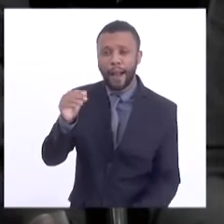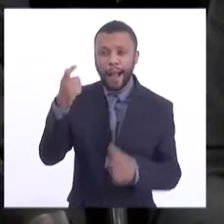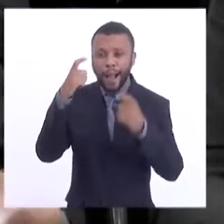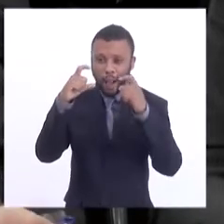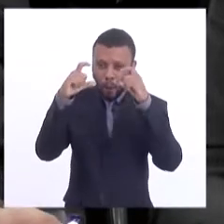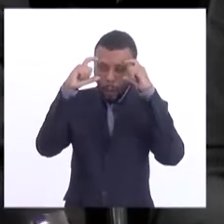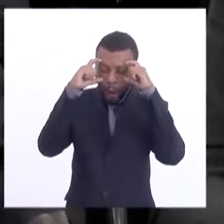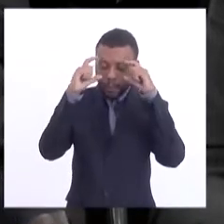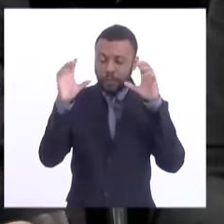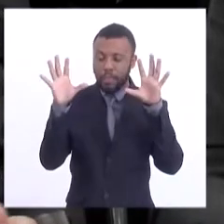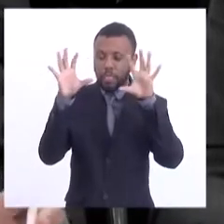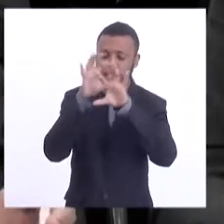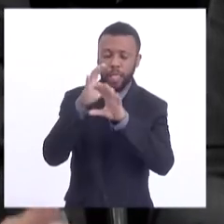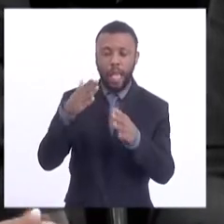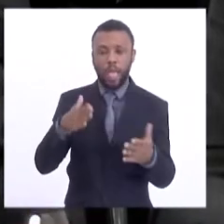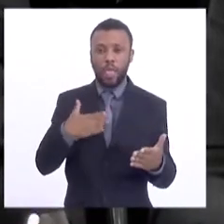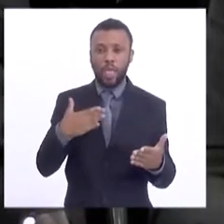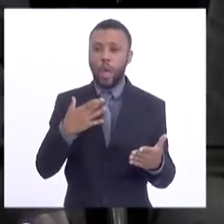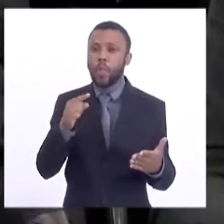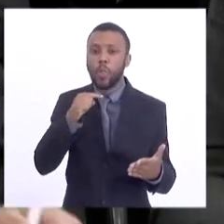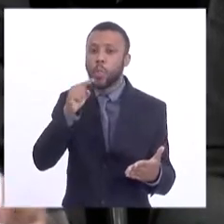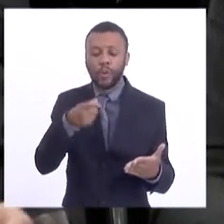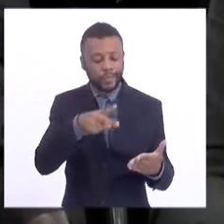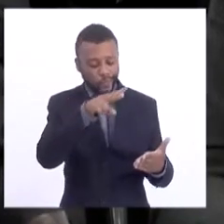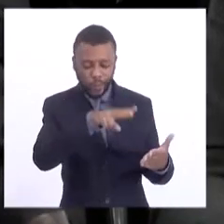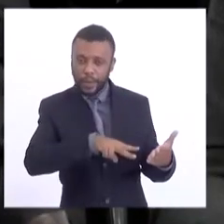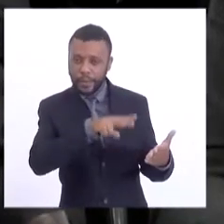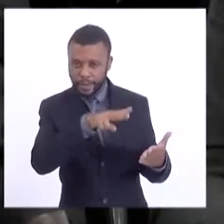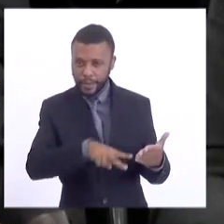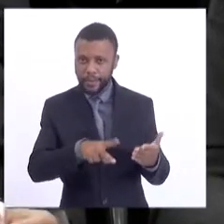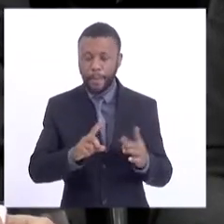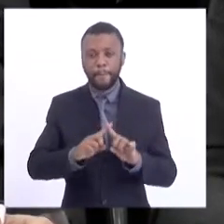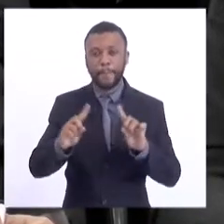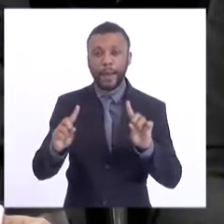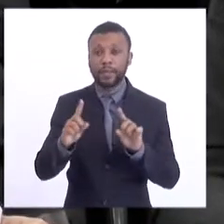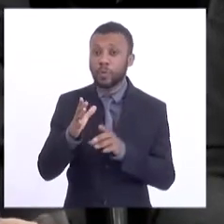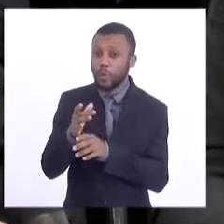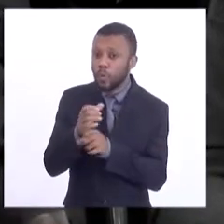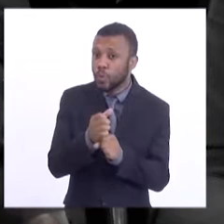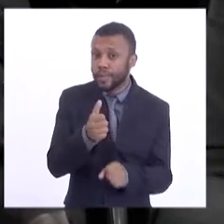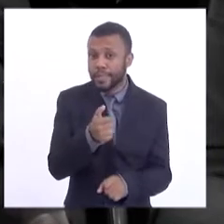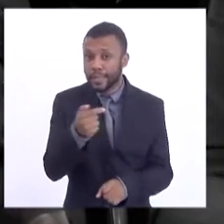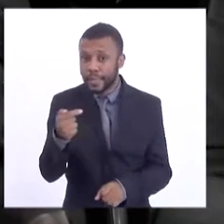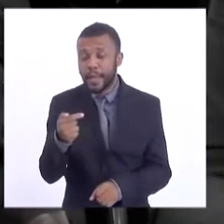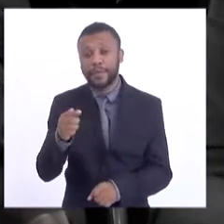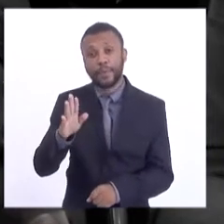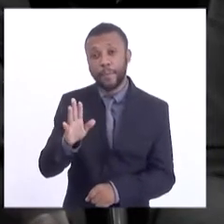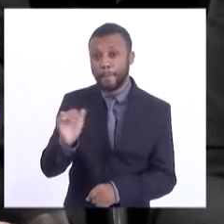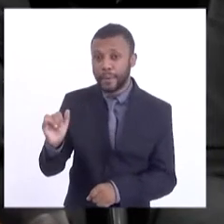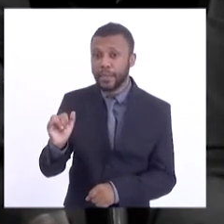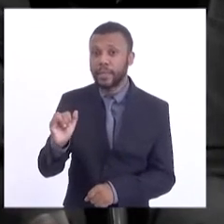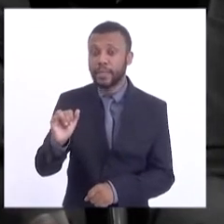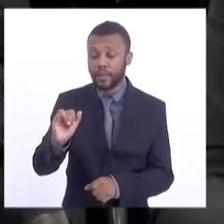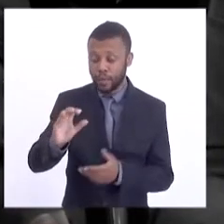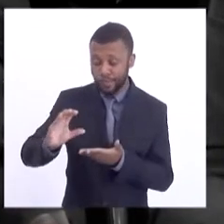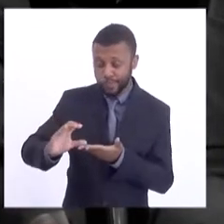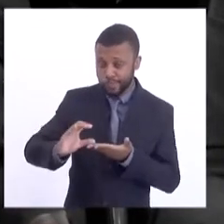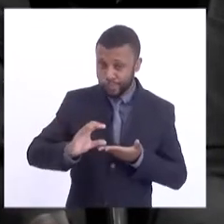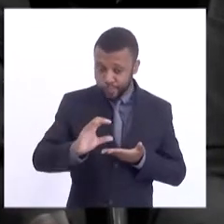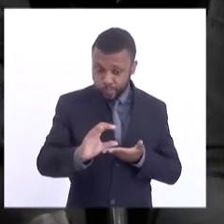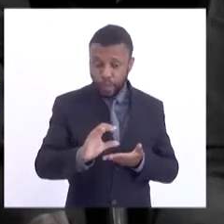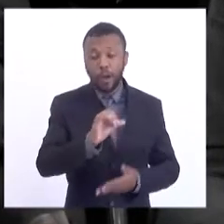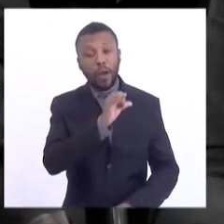aí eu também não consigo ler um número mas vamos dos 17 Dias o que sobrou para o estado do Rio